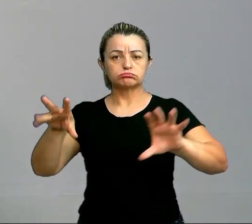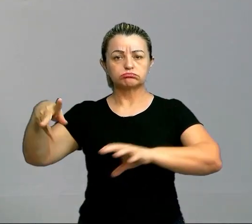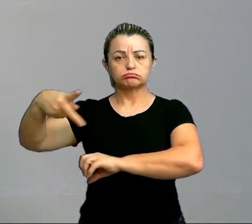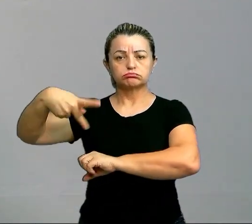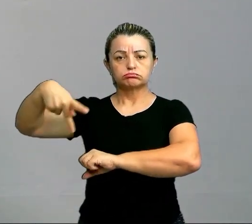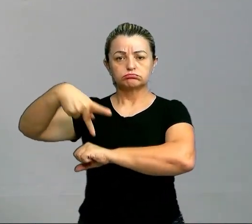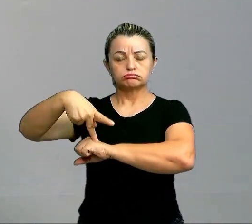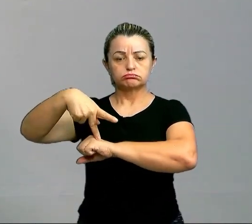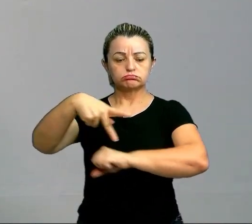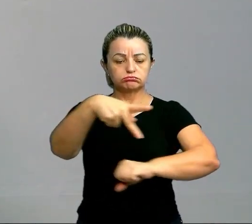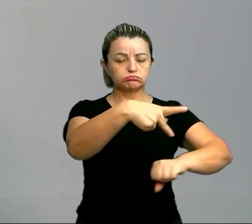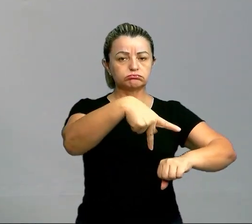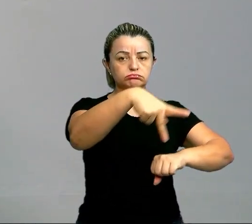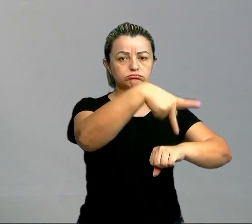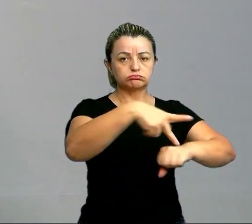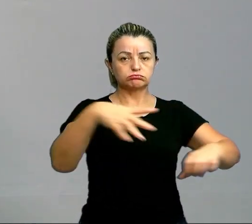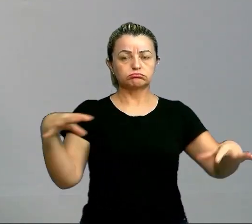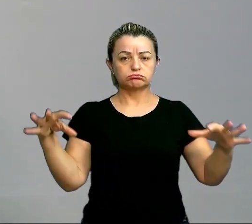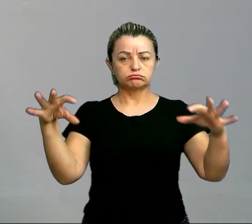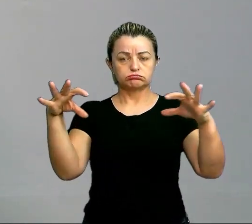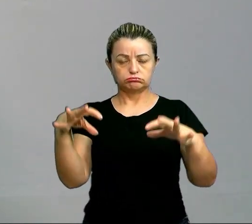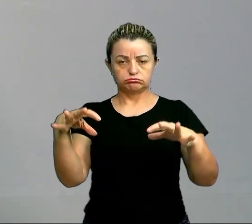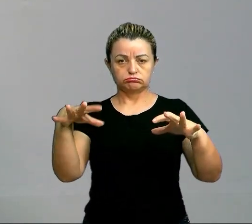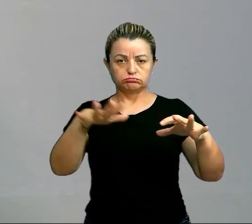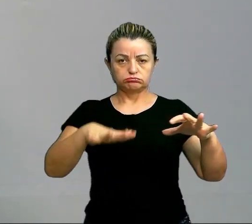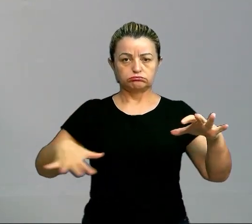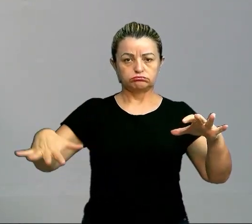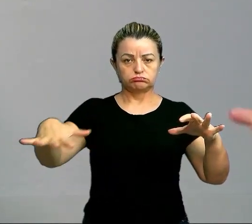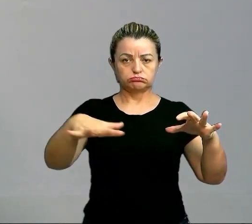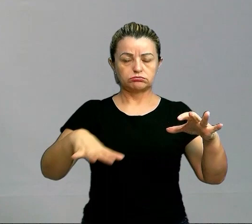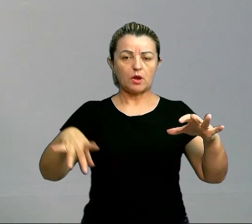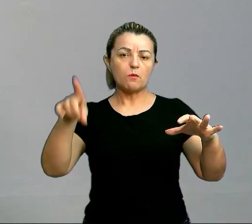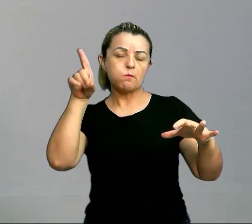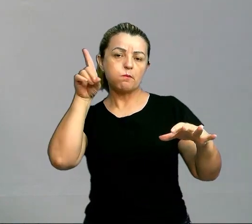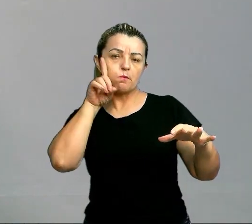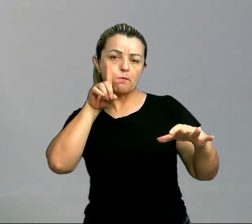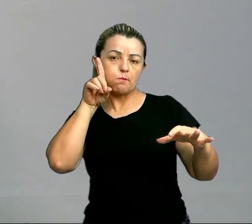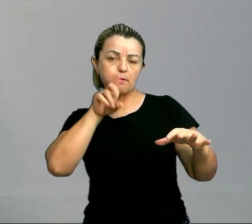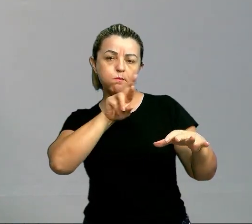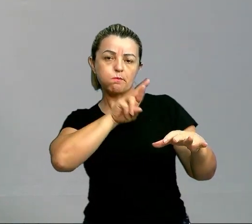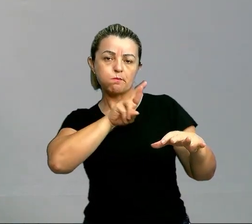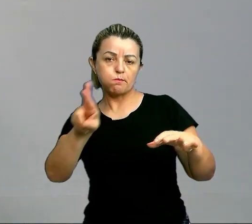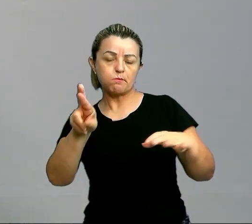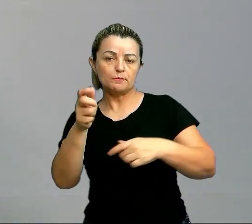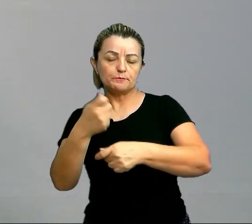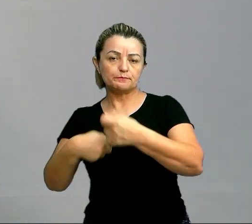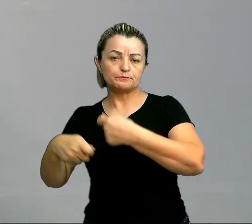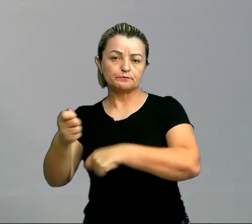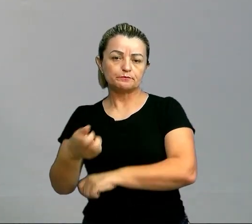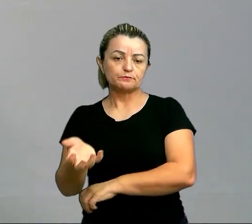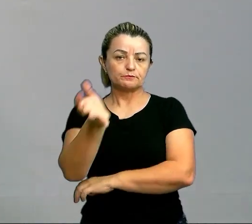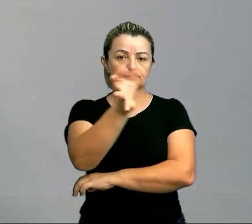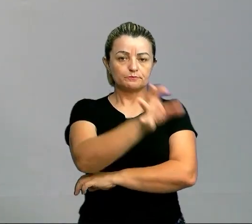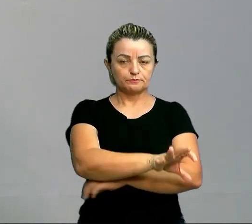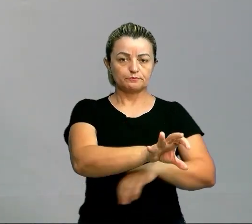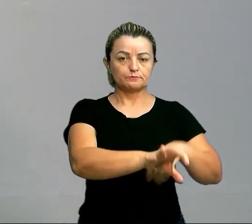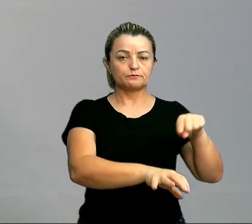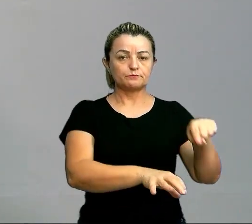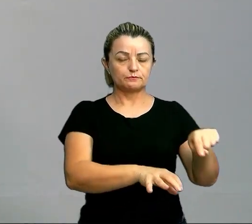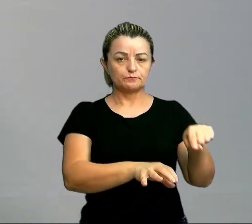diferentes ideologias. No caso, Estados Unidos, de um lado representando o capitalismo, e do outro lado a